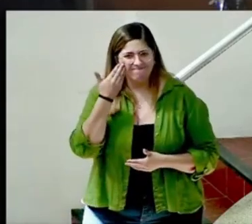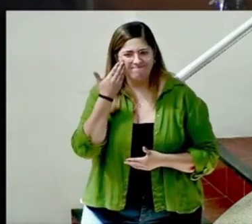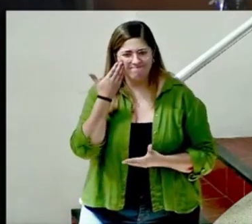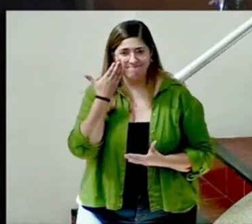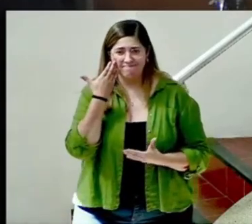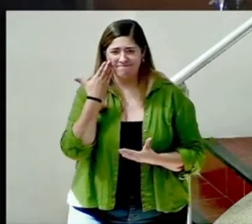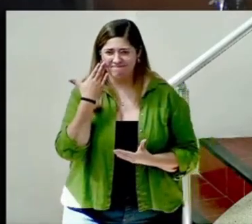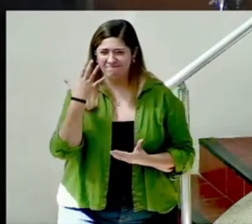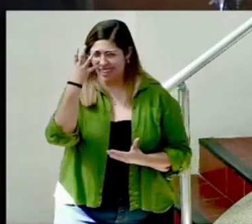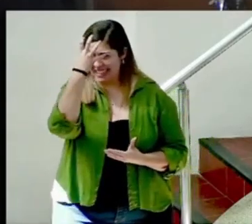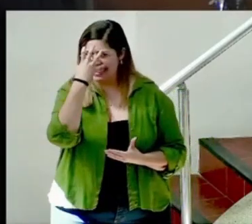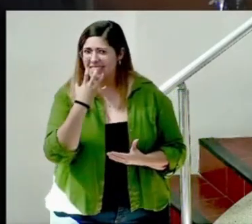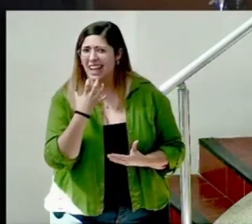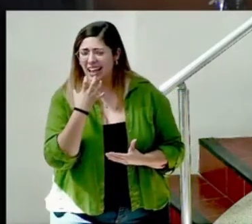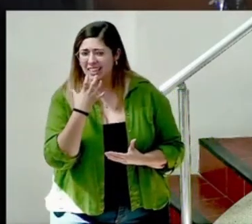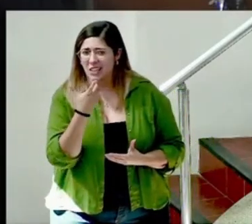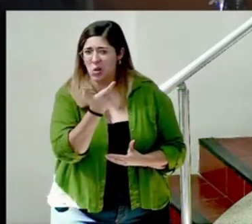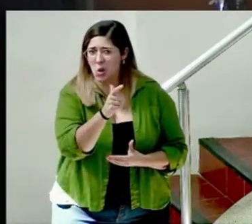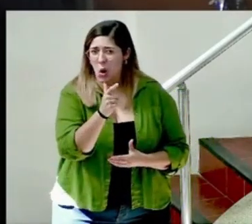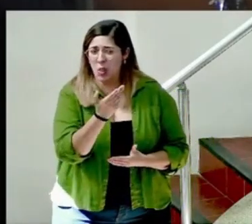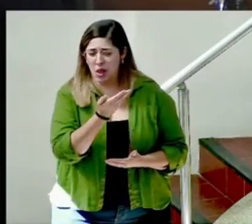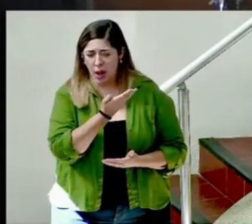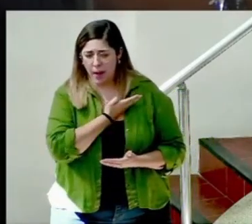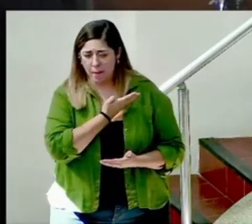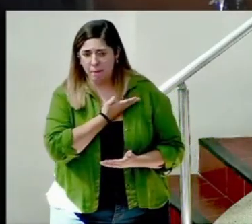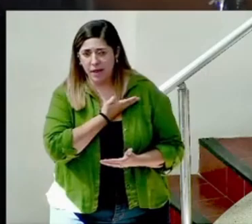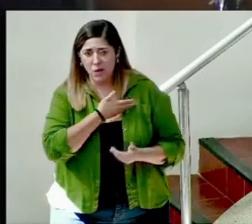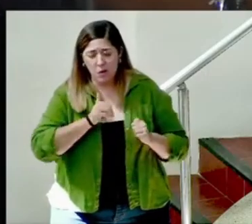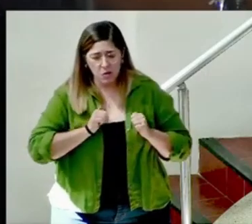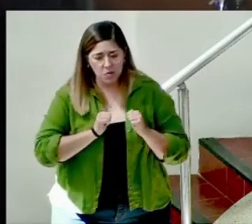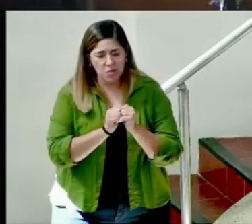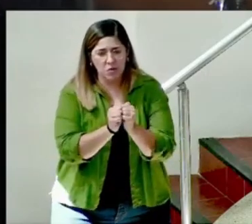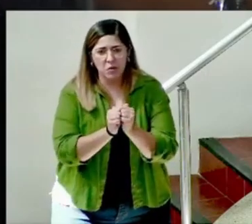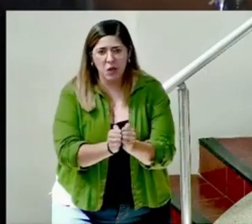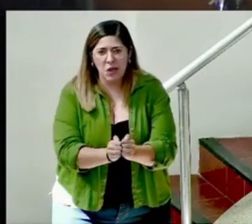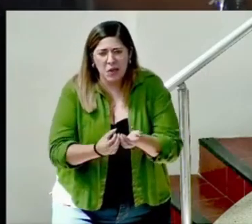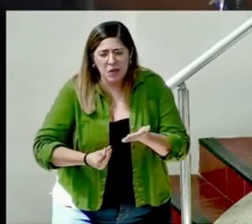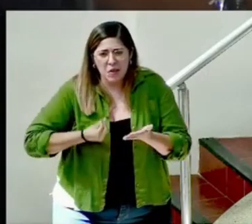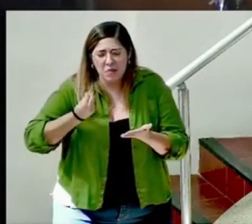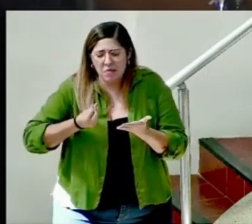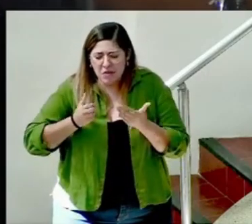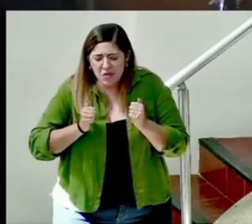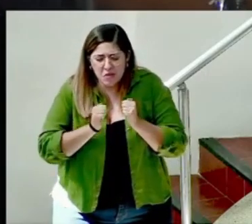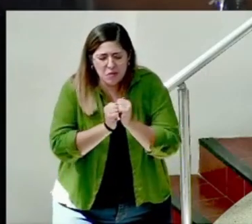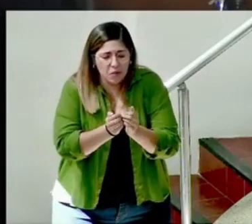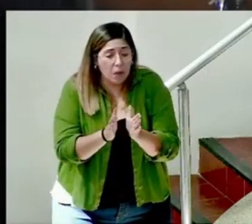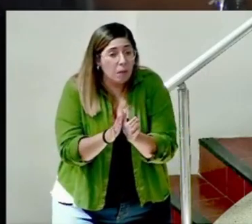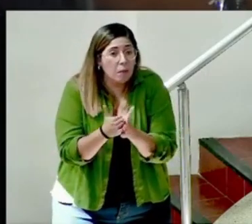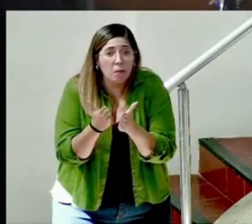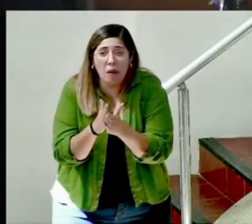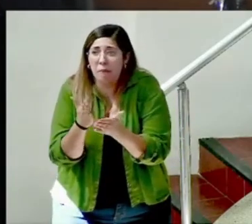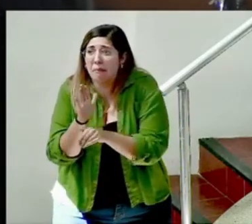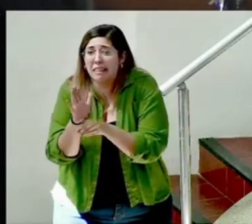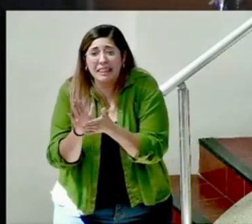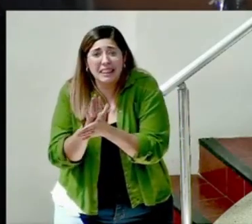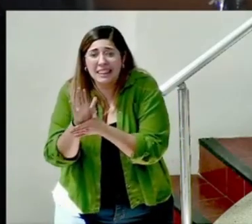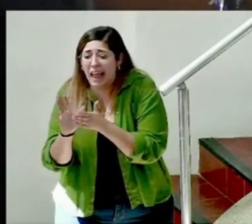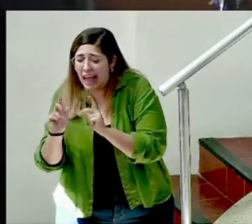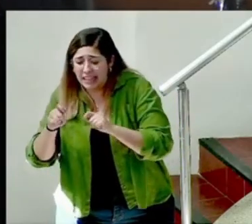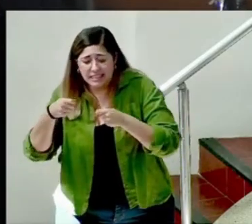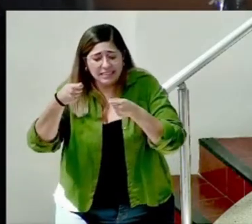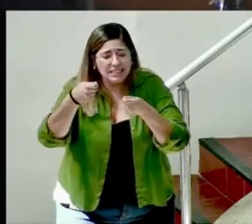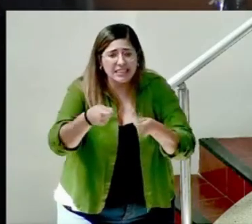malignos para com o seu compatriota pobre, e vocês não lhe deem nada, e